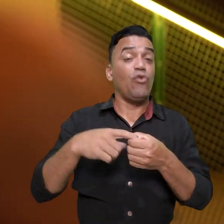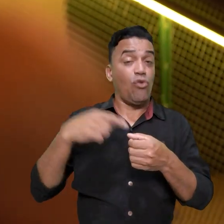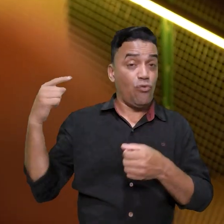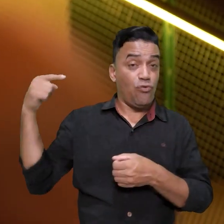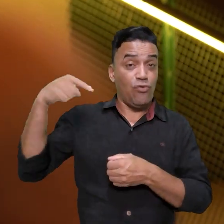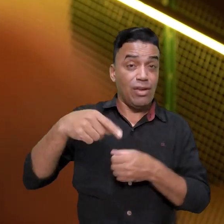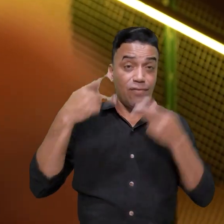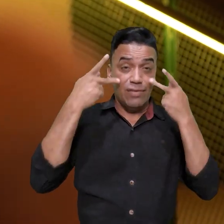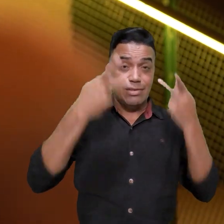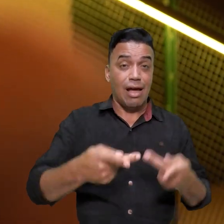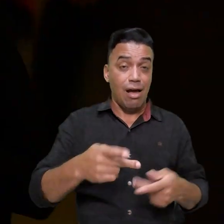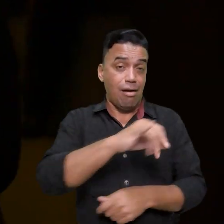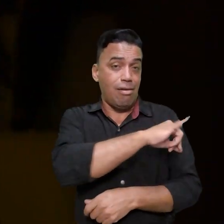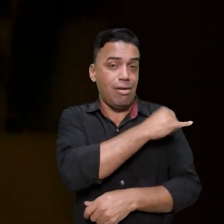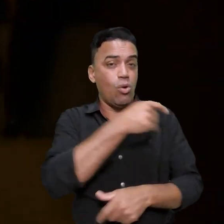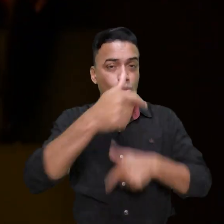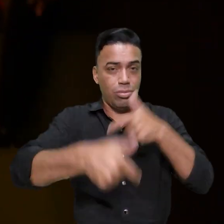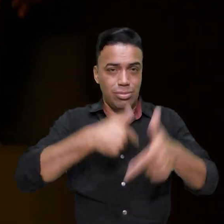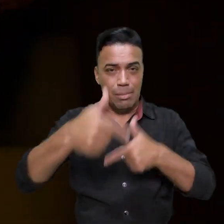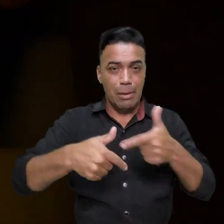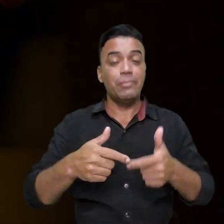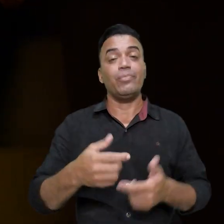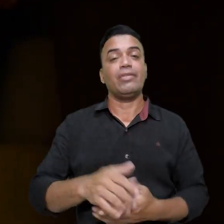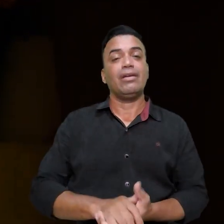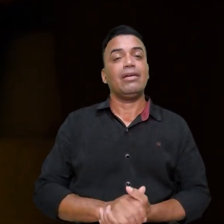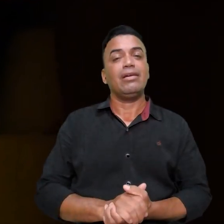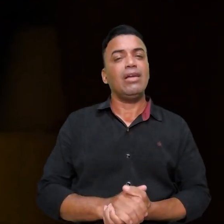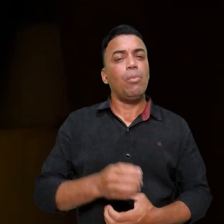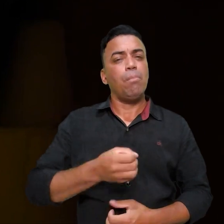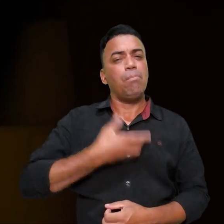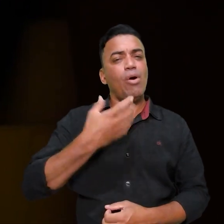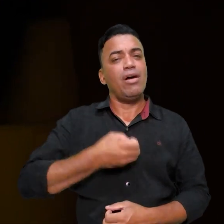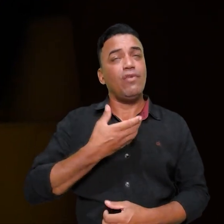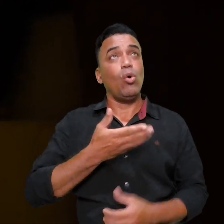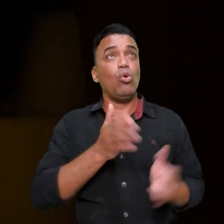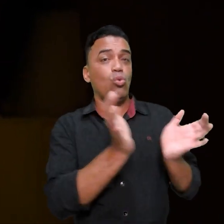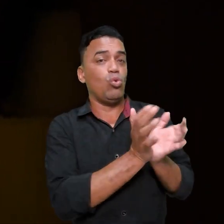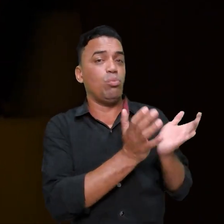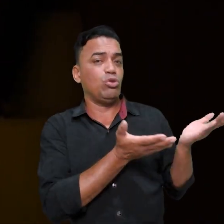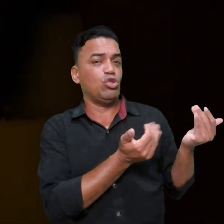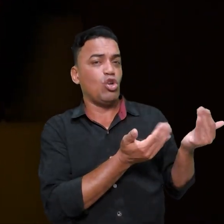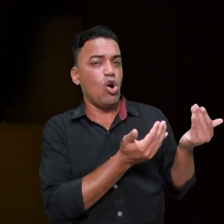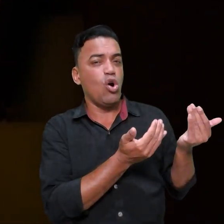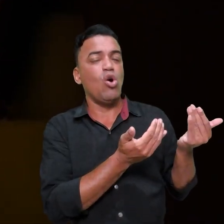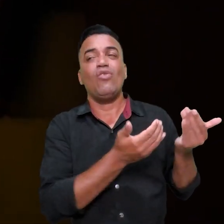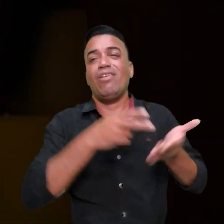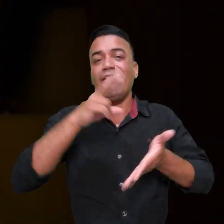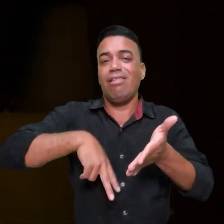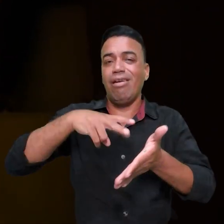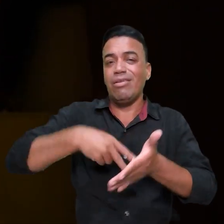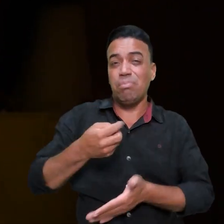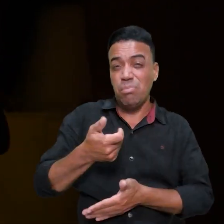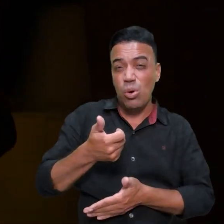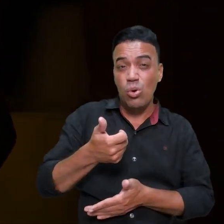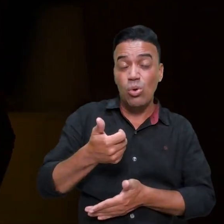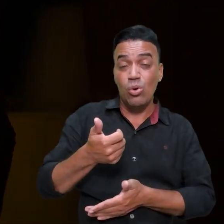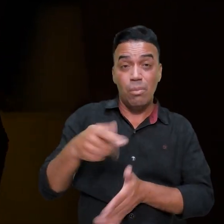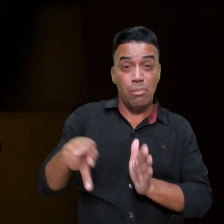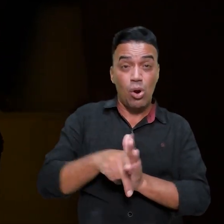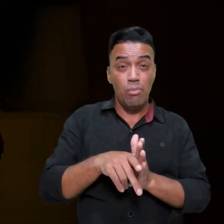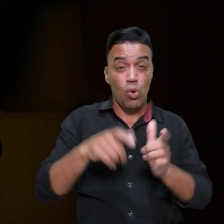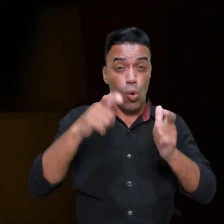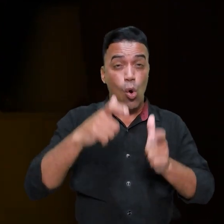trabalho, e essa poética, né, o colega falou sobre a juventude estar mais distante da leitura, não é uma realidade do meu